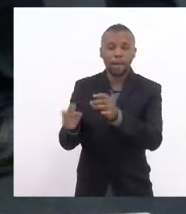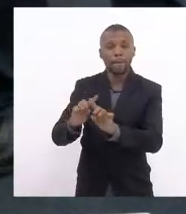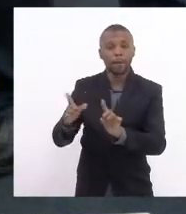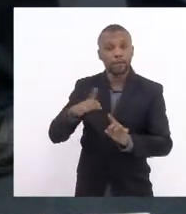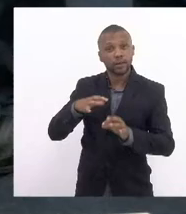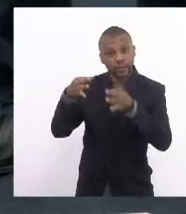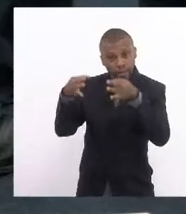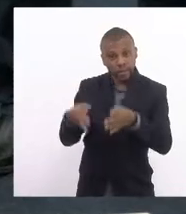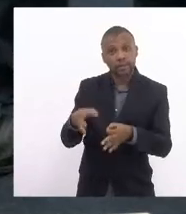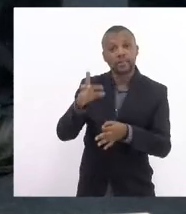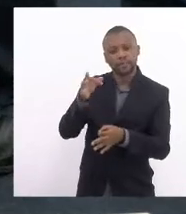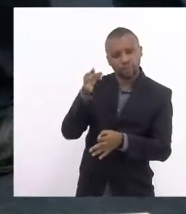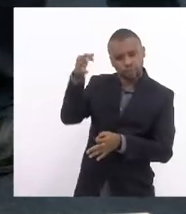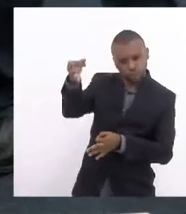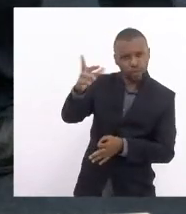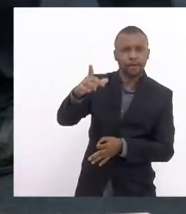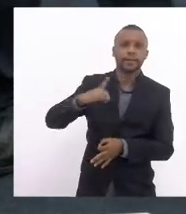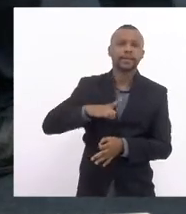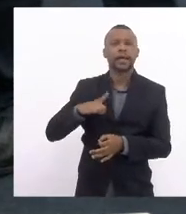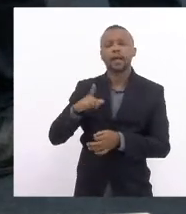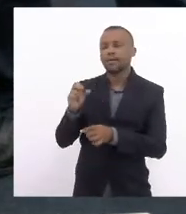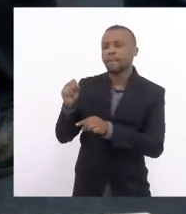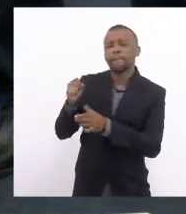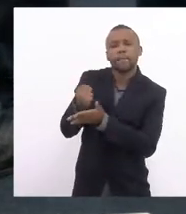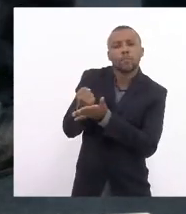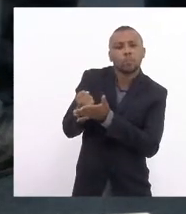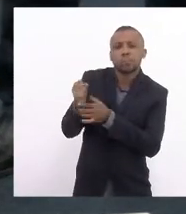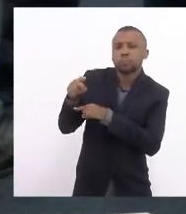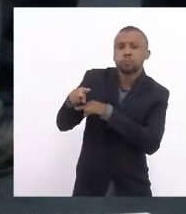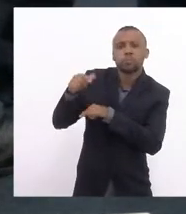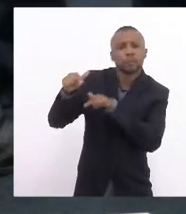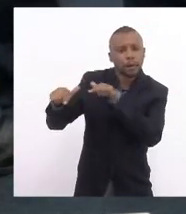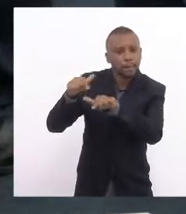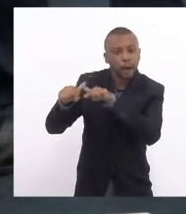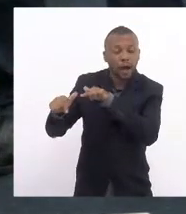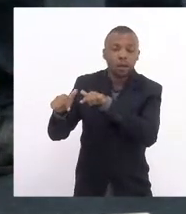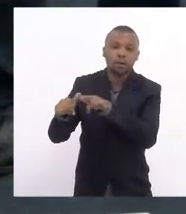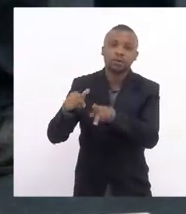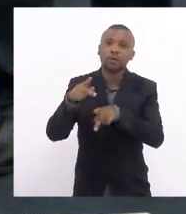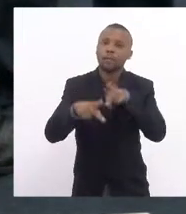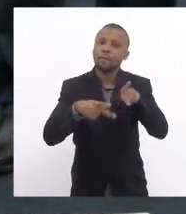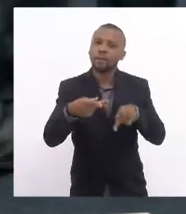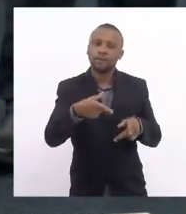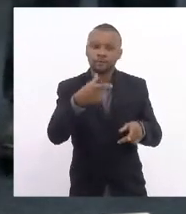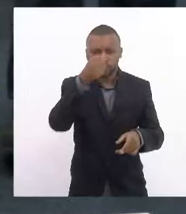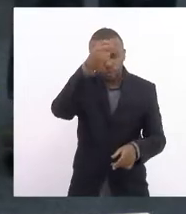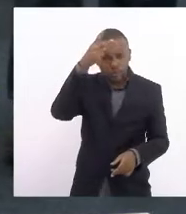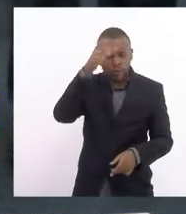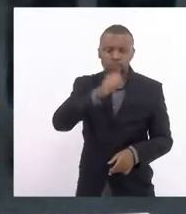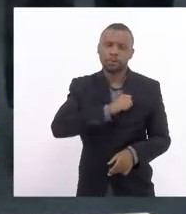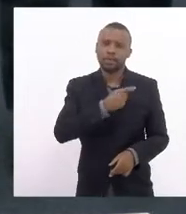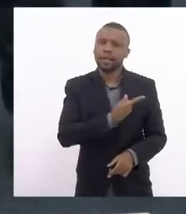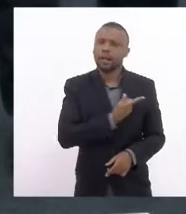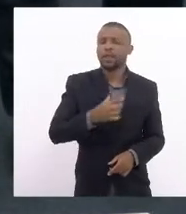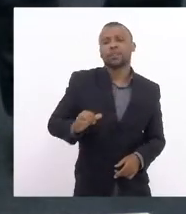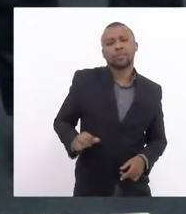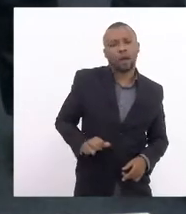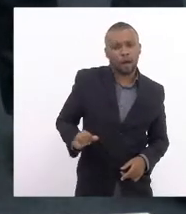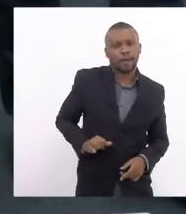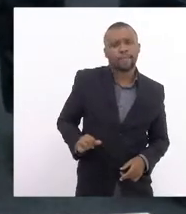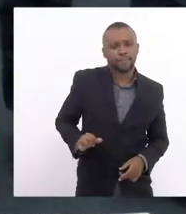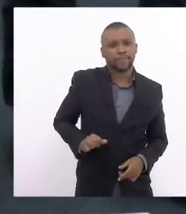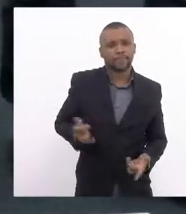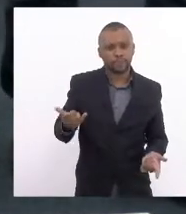gerar empregabilidade. Vai gerar empregabilidade daquele povo gonçalense, que é um povo tão sofrido. Repito, eu, como vereador,